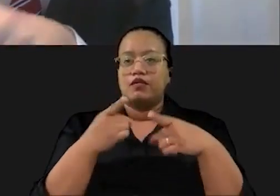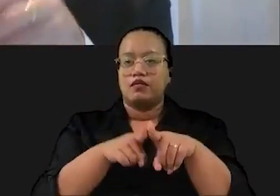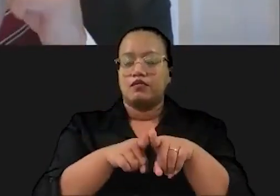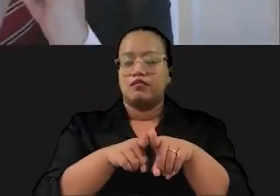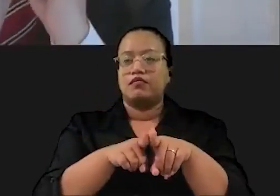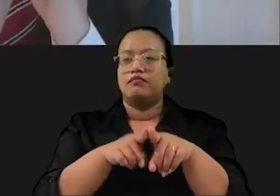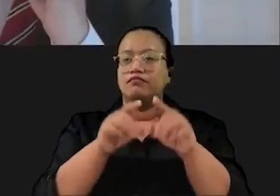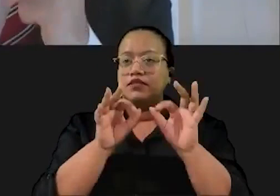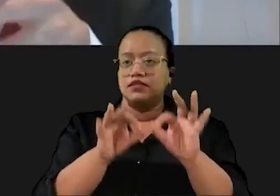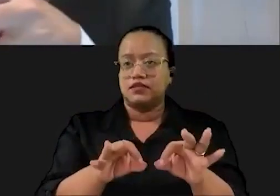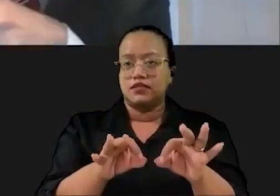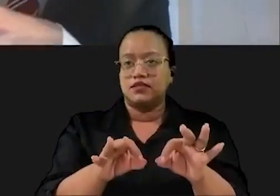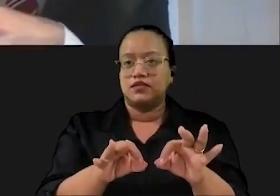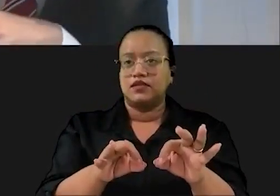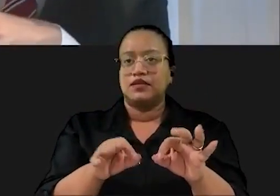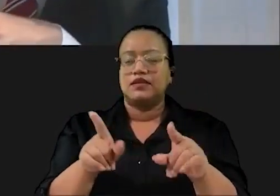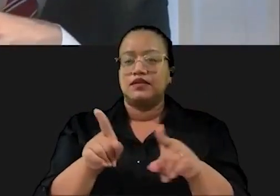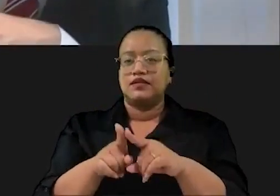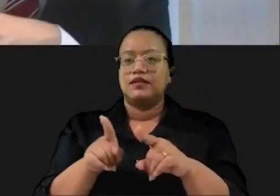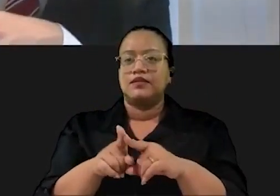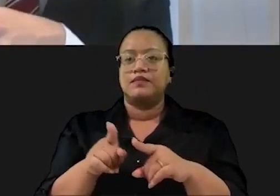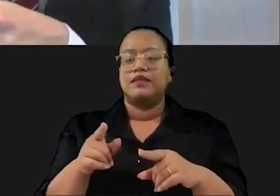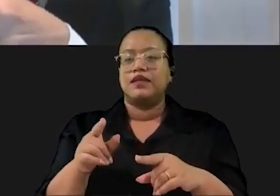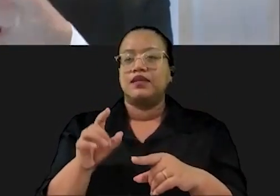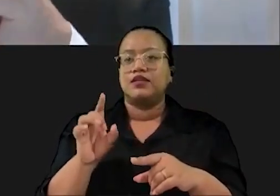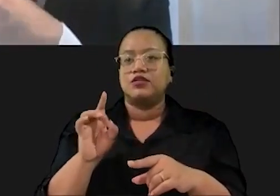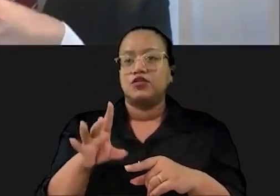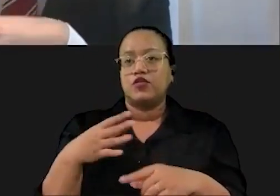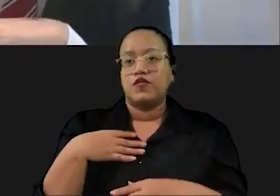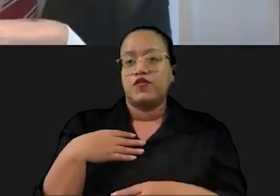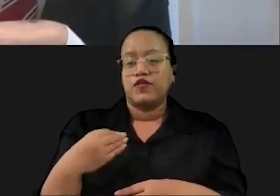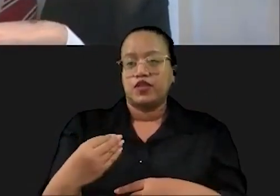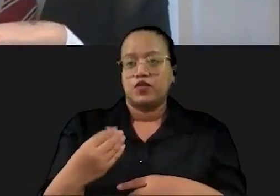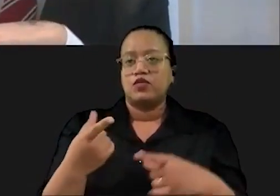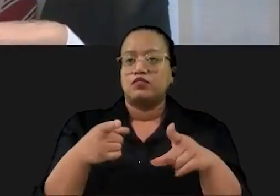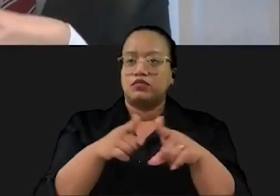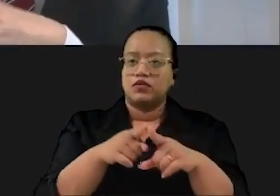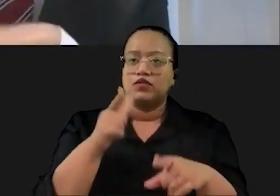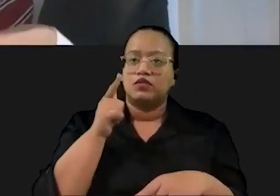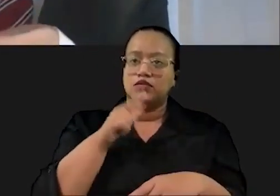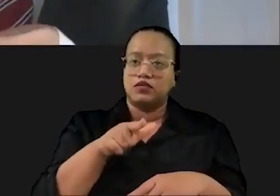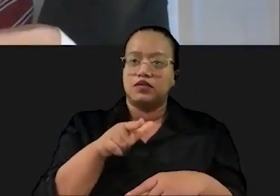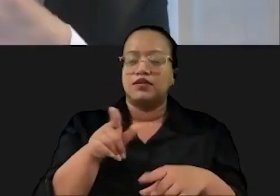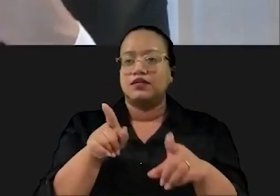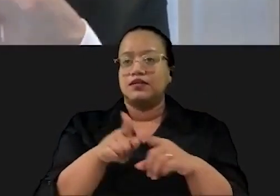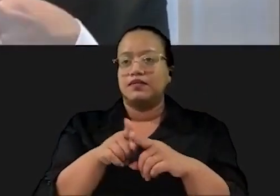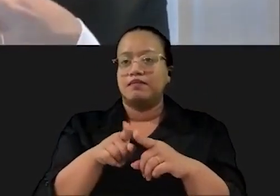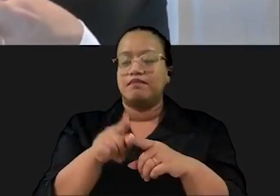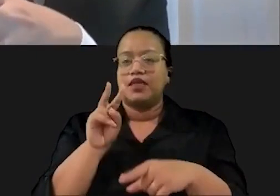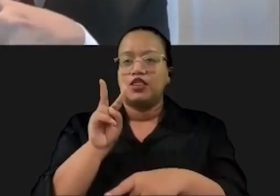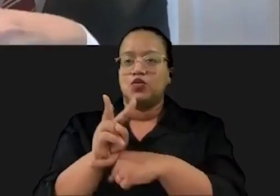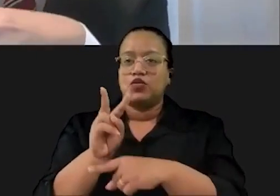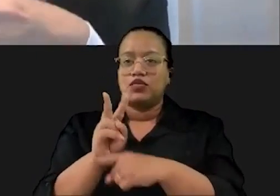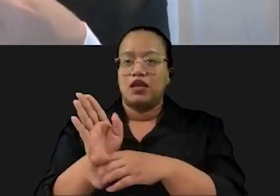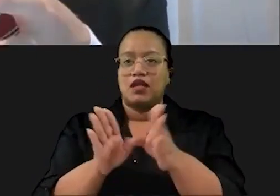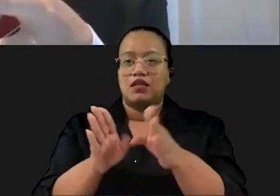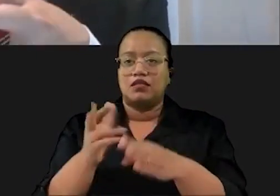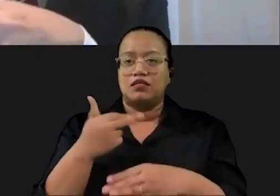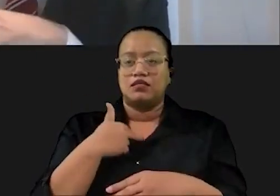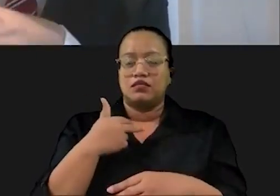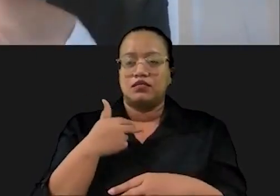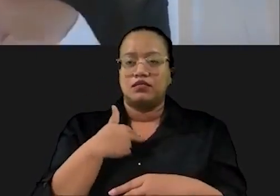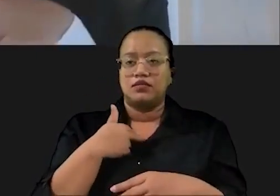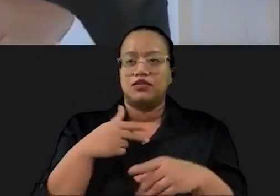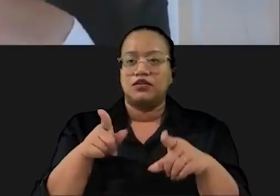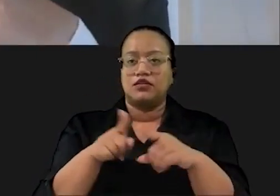comum, não pode ter concessão de tutela, e não pode ter a percepção de loas pela parte autora, que infelizmente é uma realidade muito